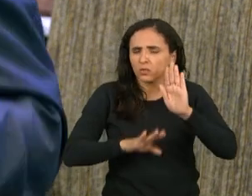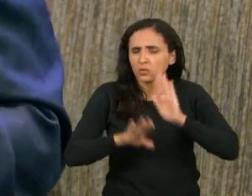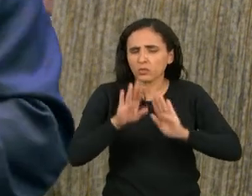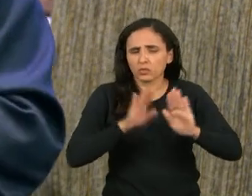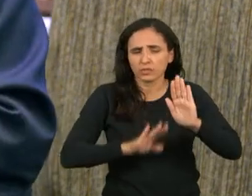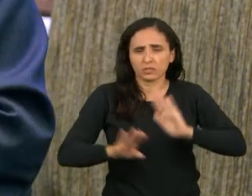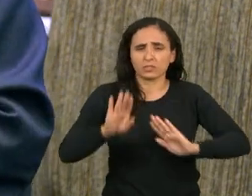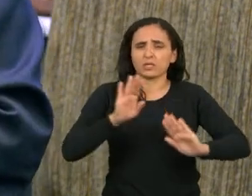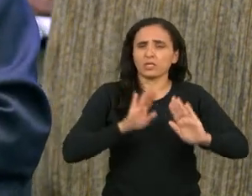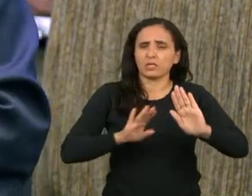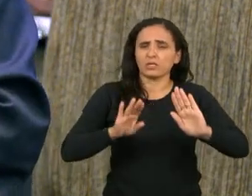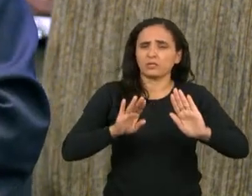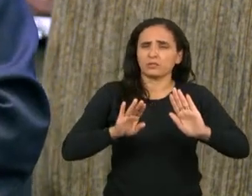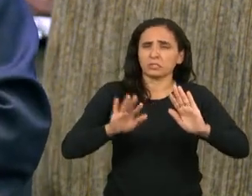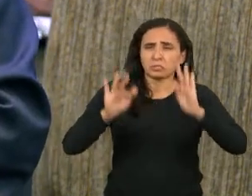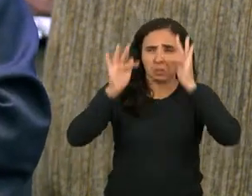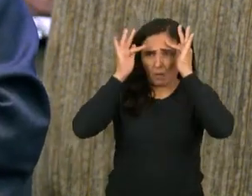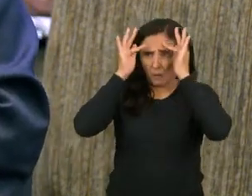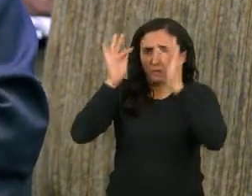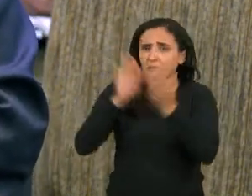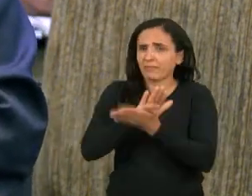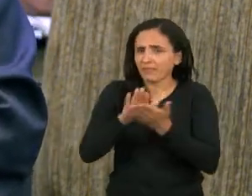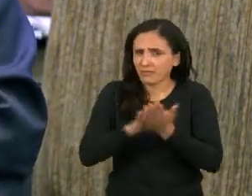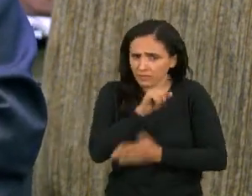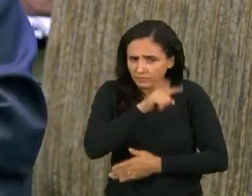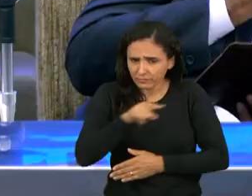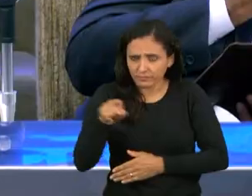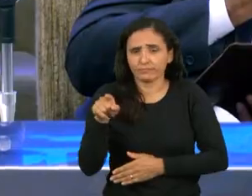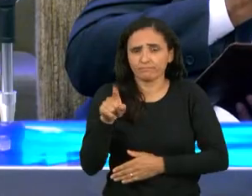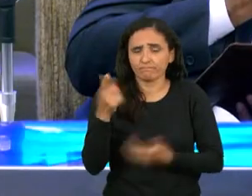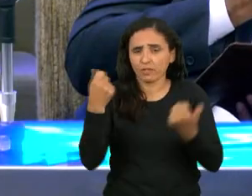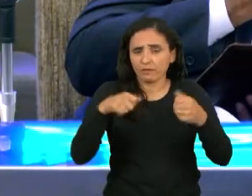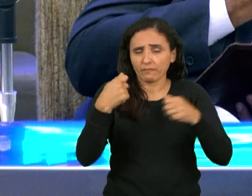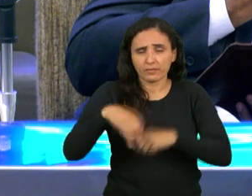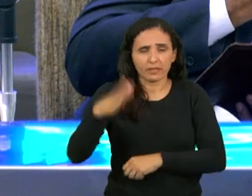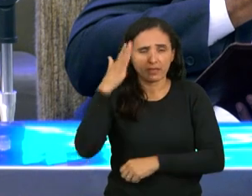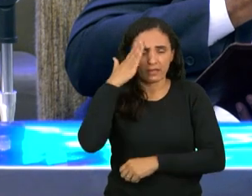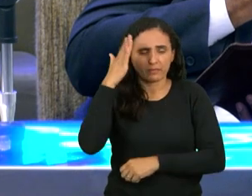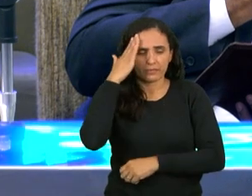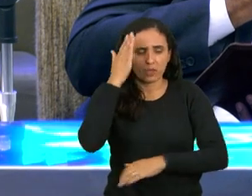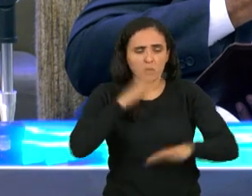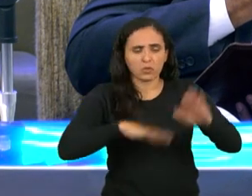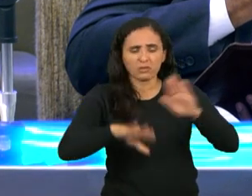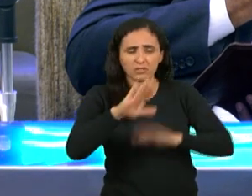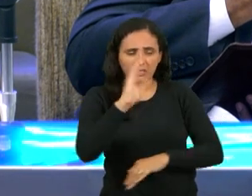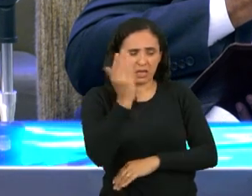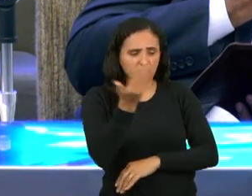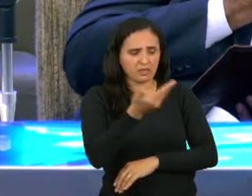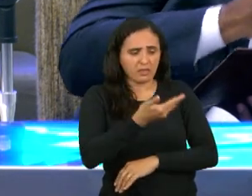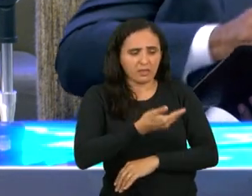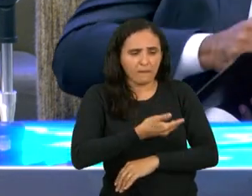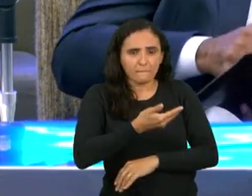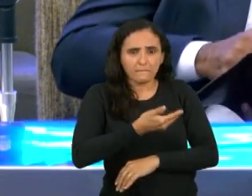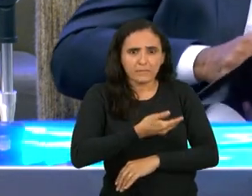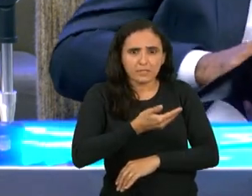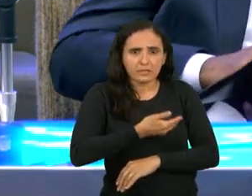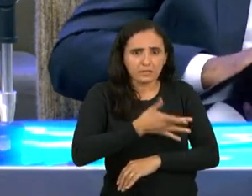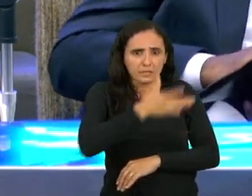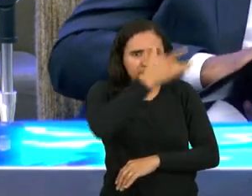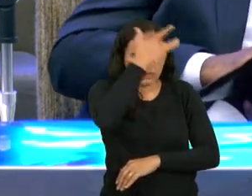infiéis não é diz não sabeis vós que a amizade de quem irmãos